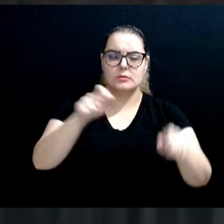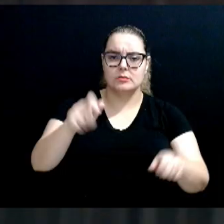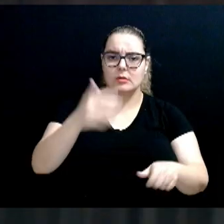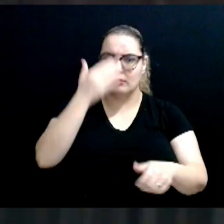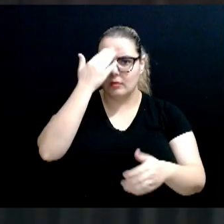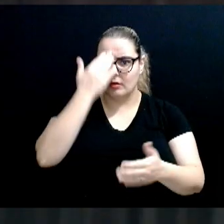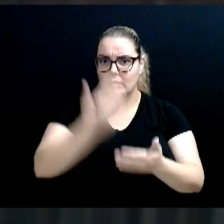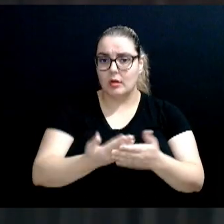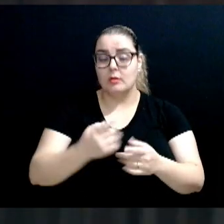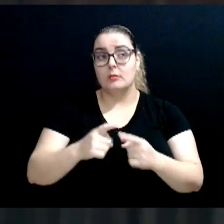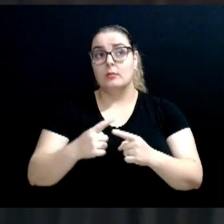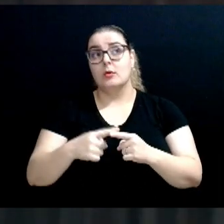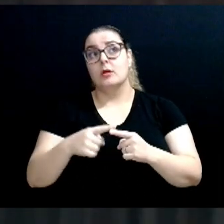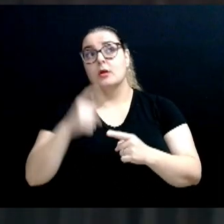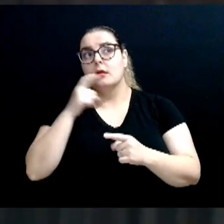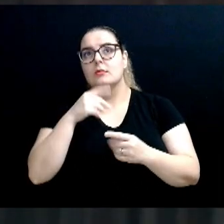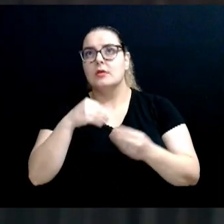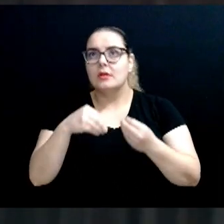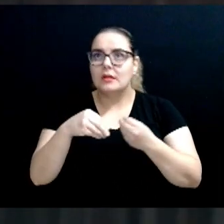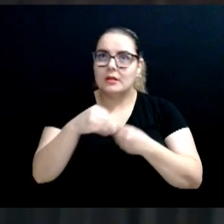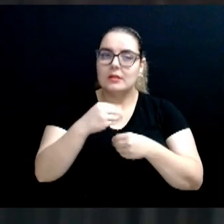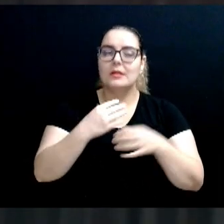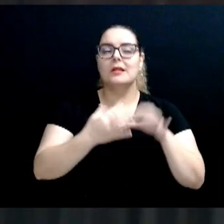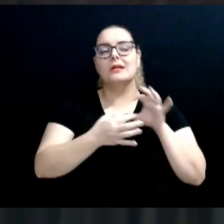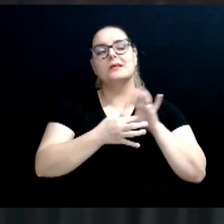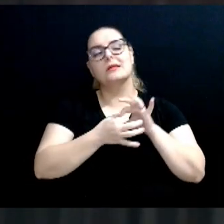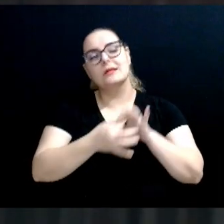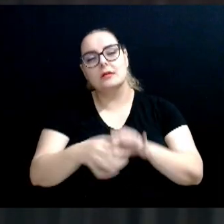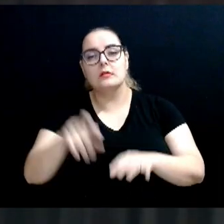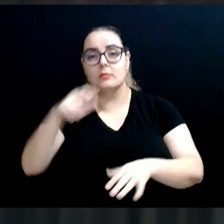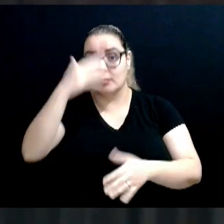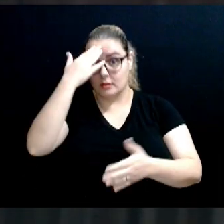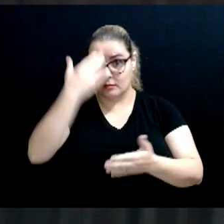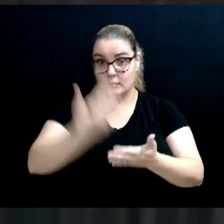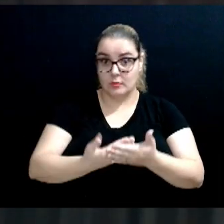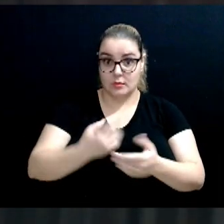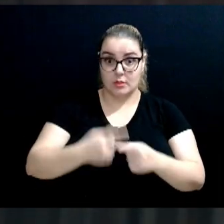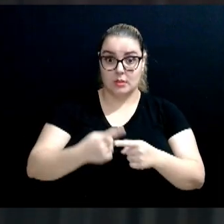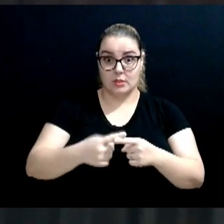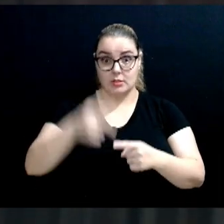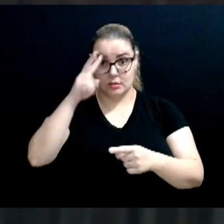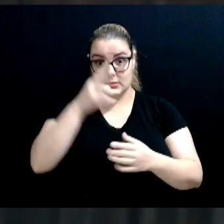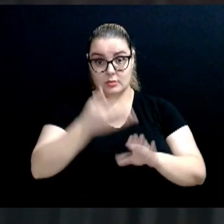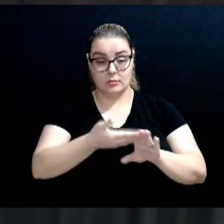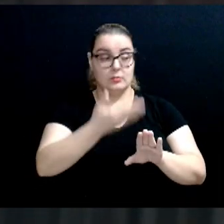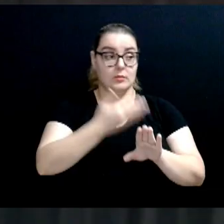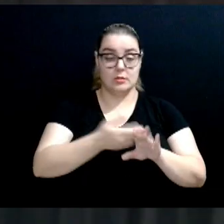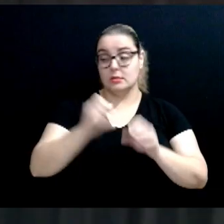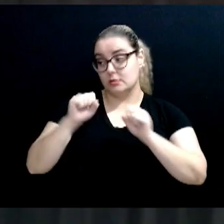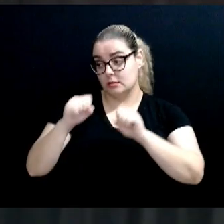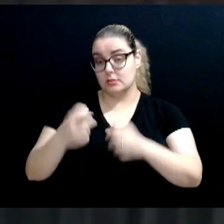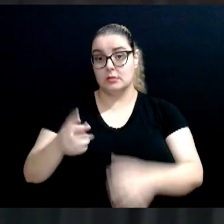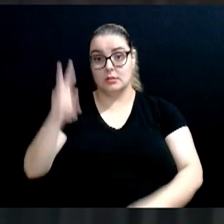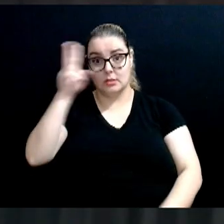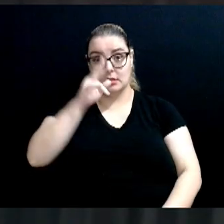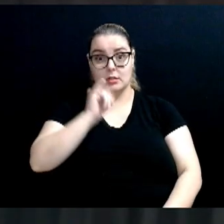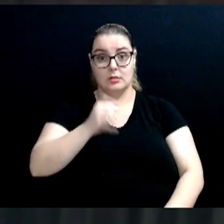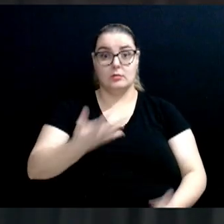esse envolvimento. A pessoa acreditou porque tinha uma história por detrás disso. Sim. Ela contou um enredo, ela contou